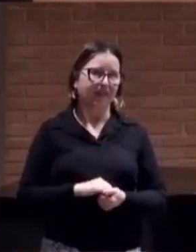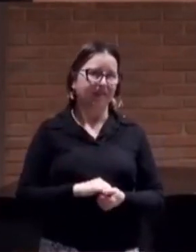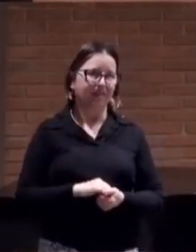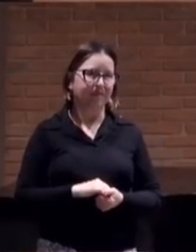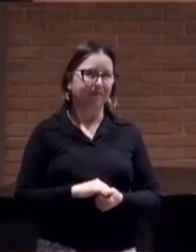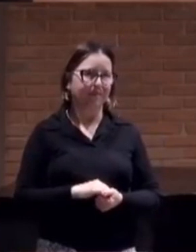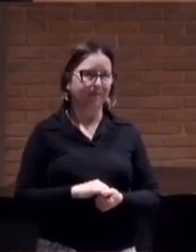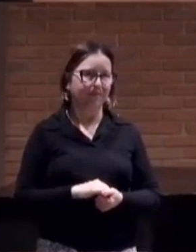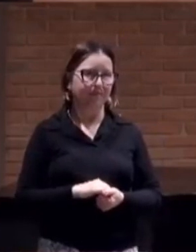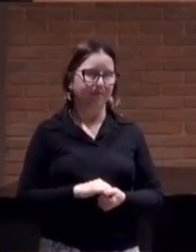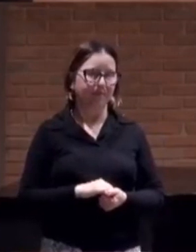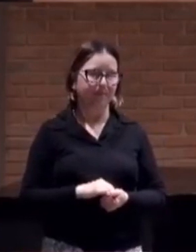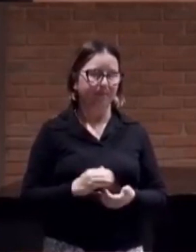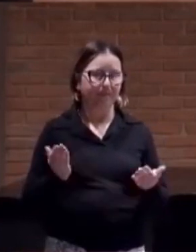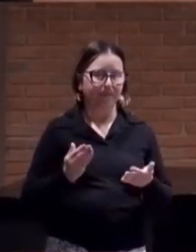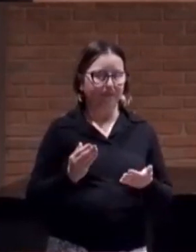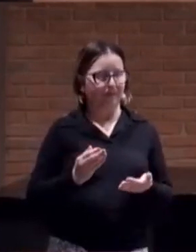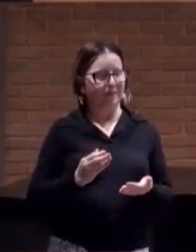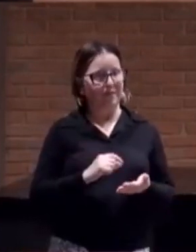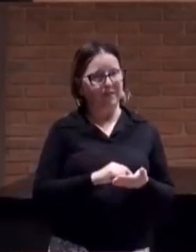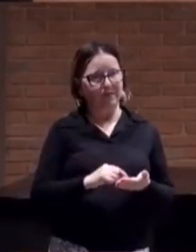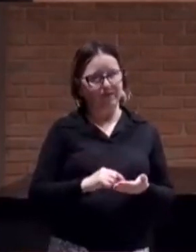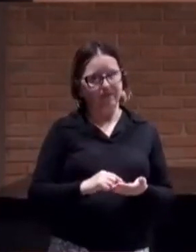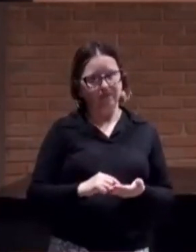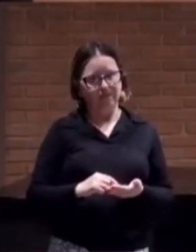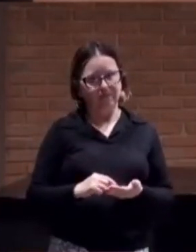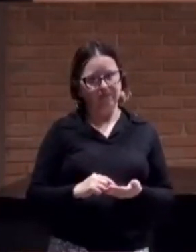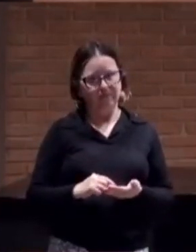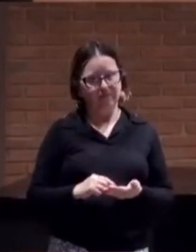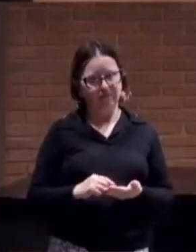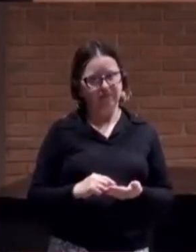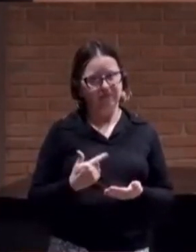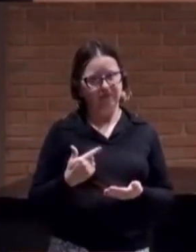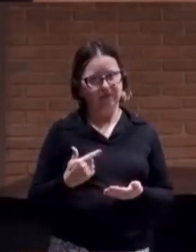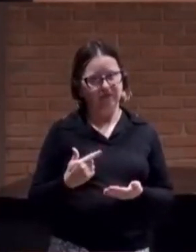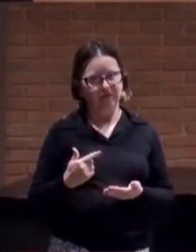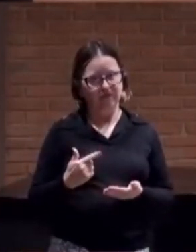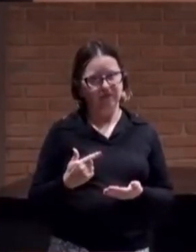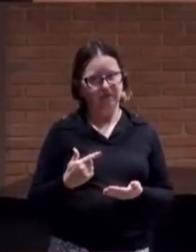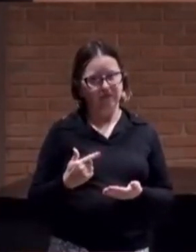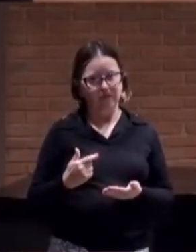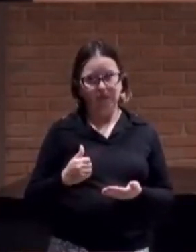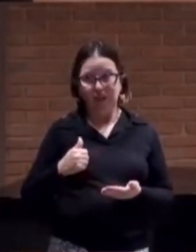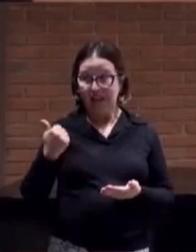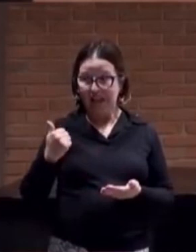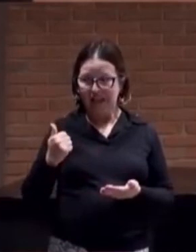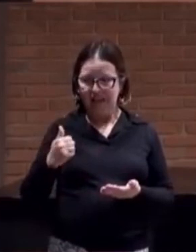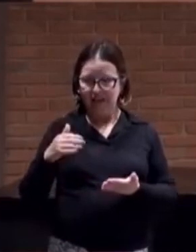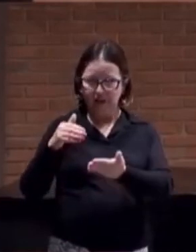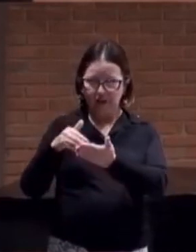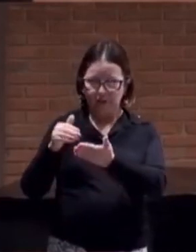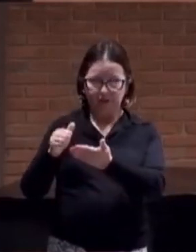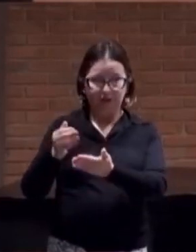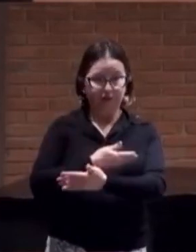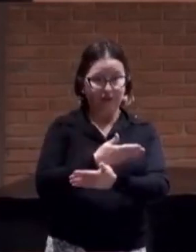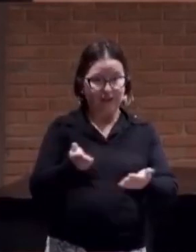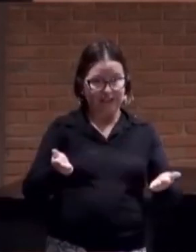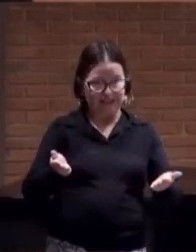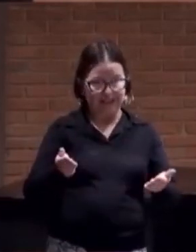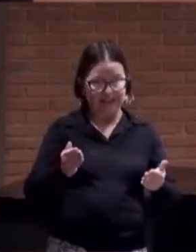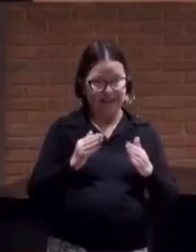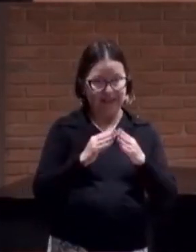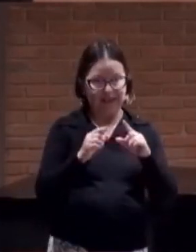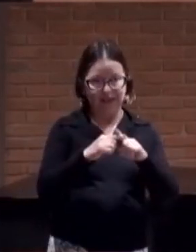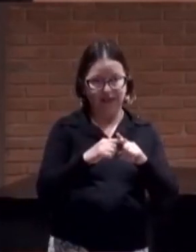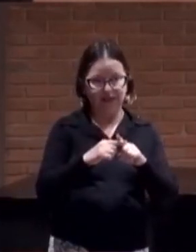Agora João 16, 2. Eles vos expulsarão das sinagogas, mas vem a hora em que todo o que